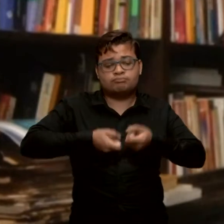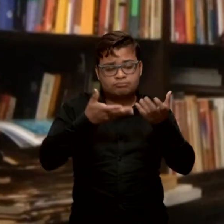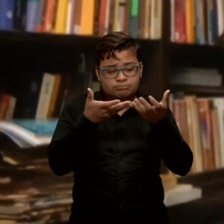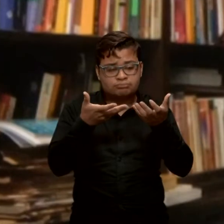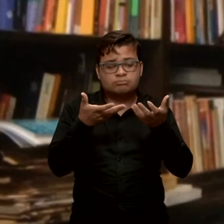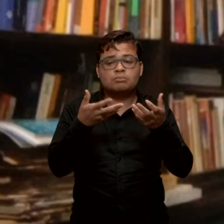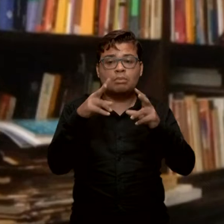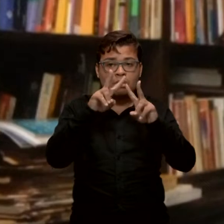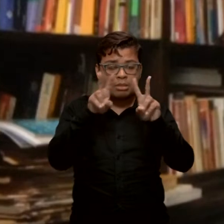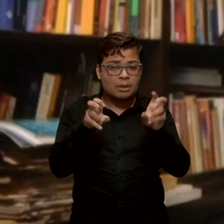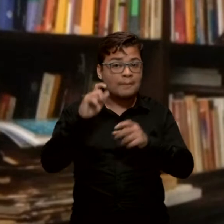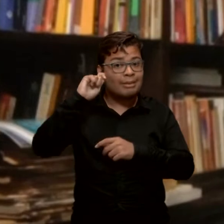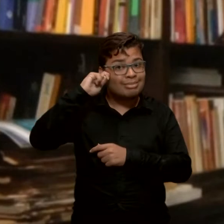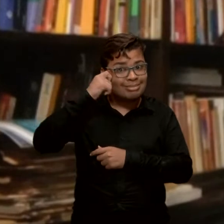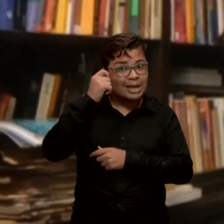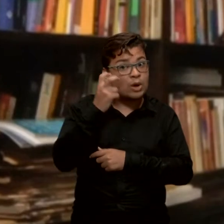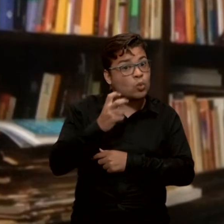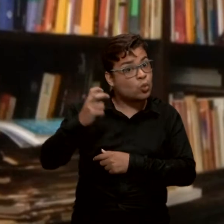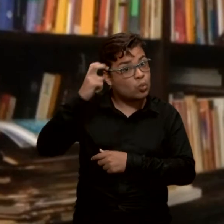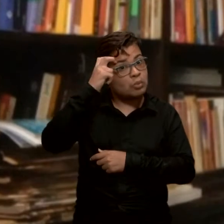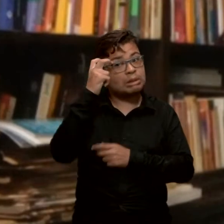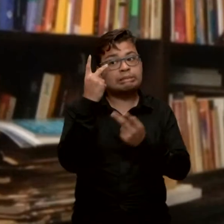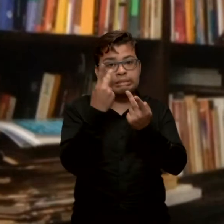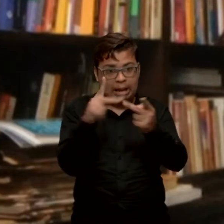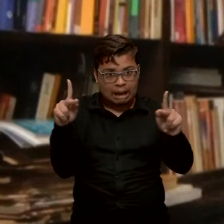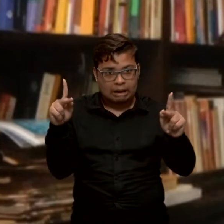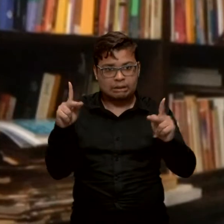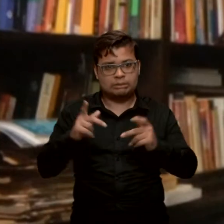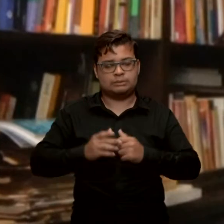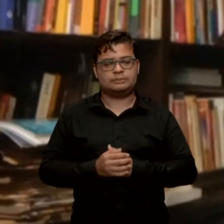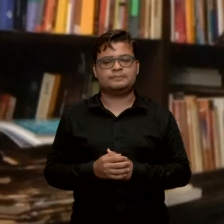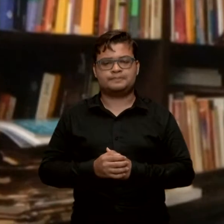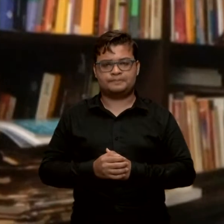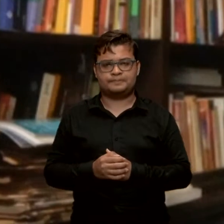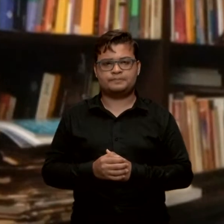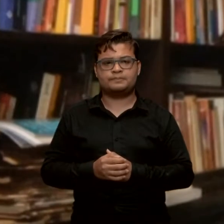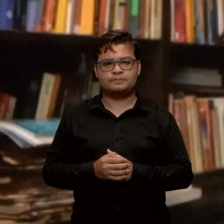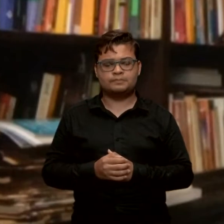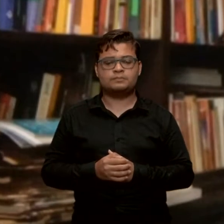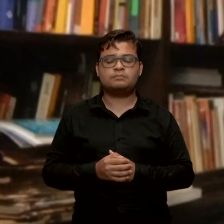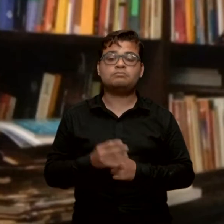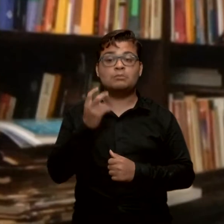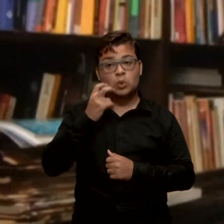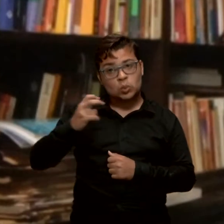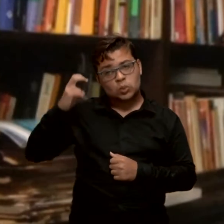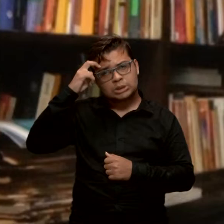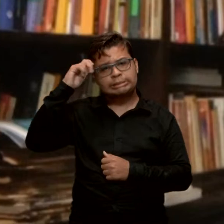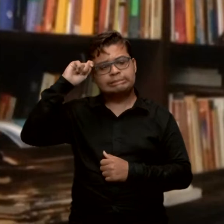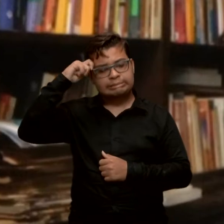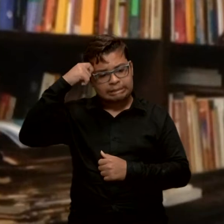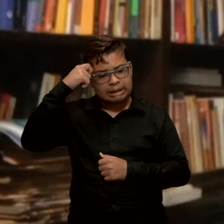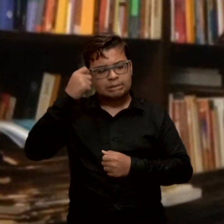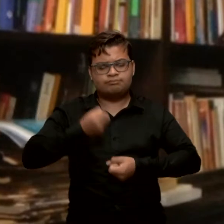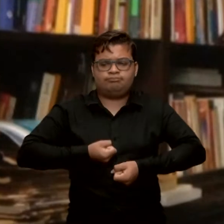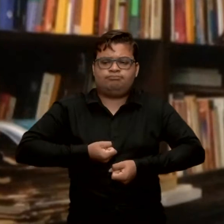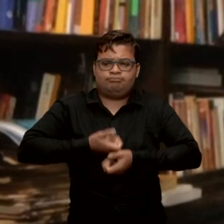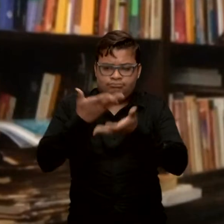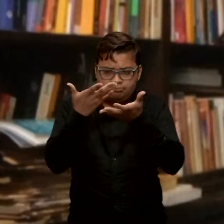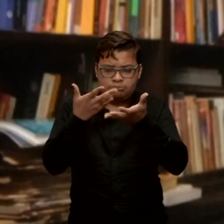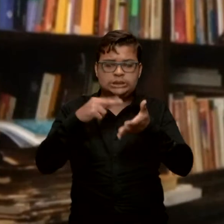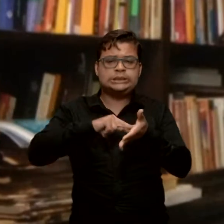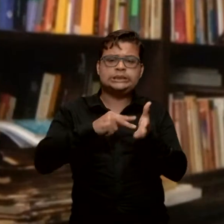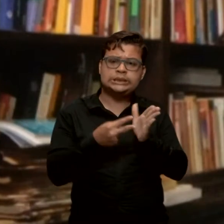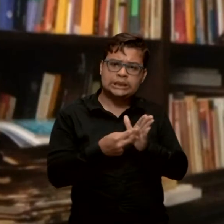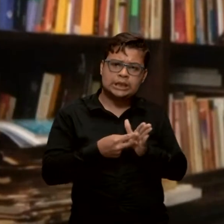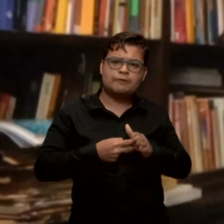negra. Então, assim, essa expressão da cultura negra, né, é uma resistência, sim, assim, porque é uma